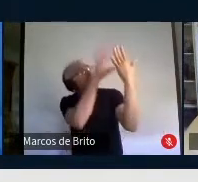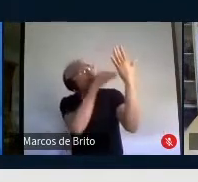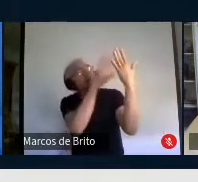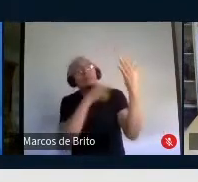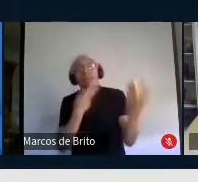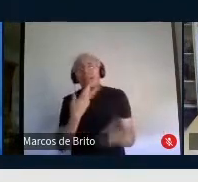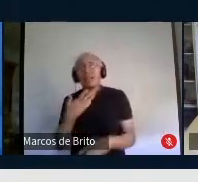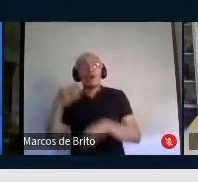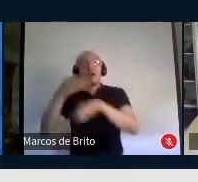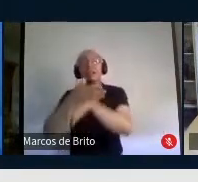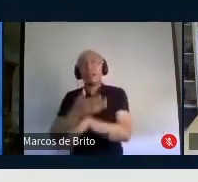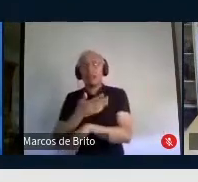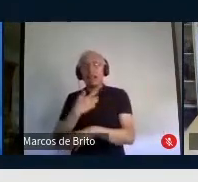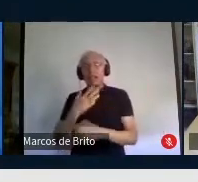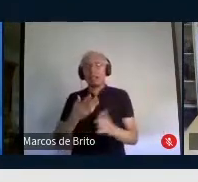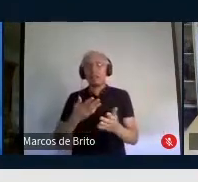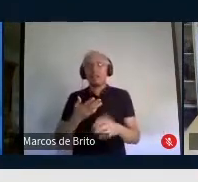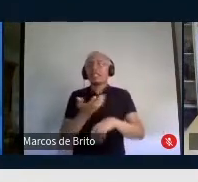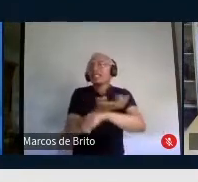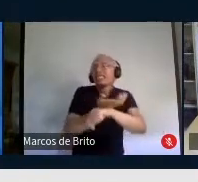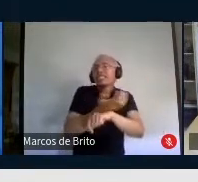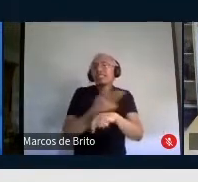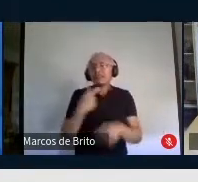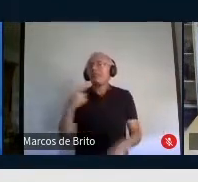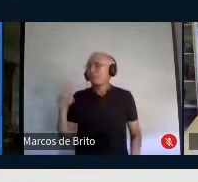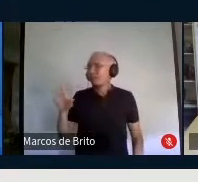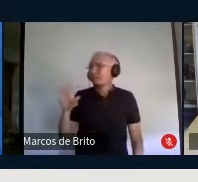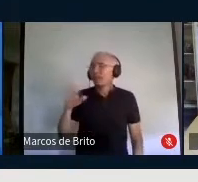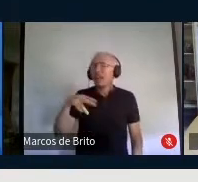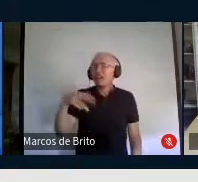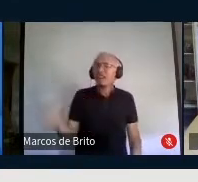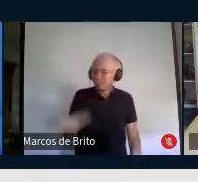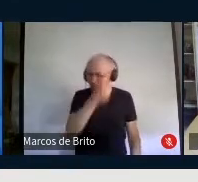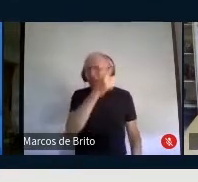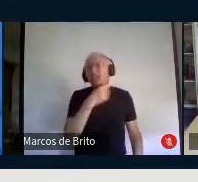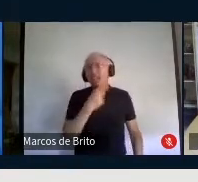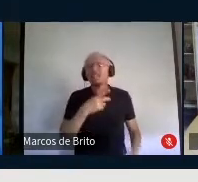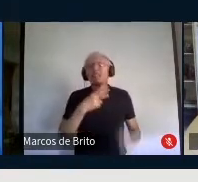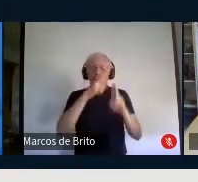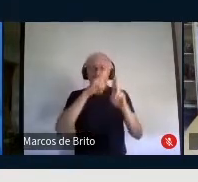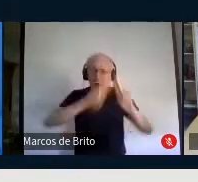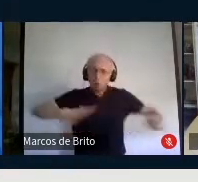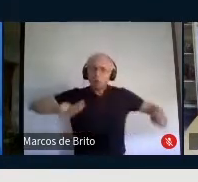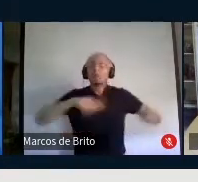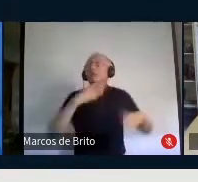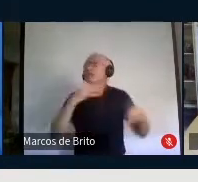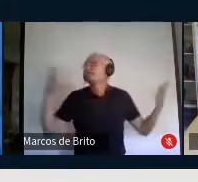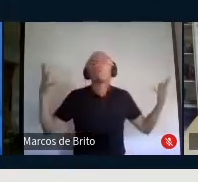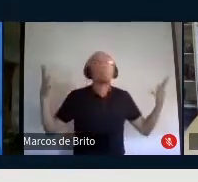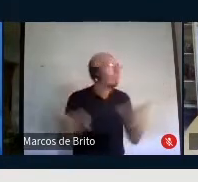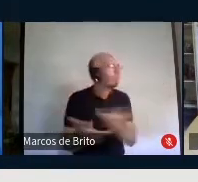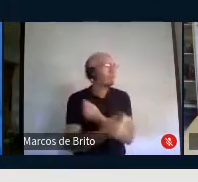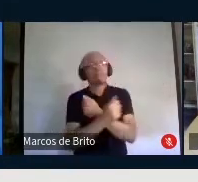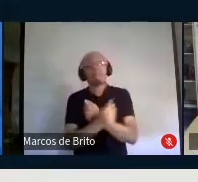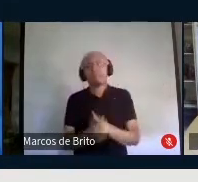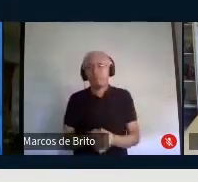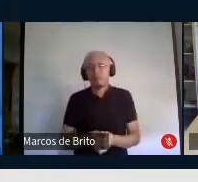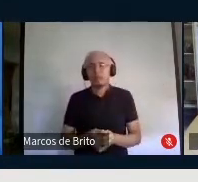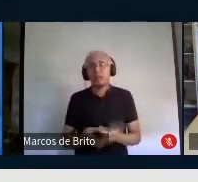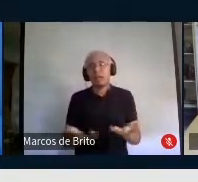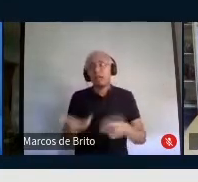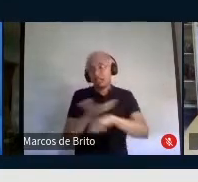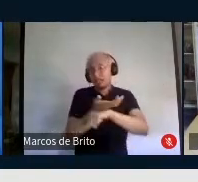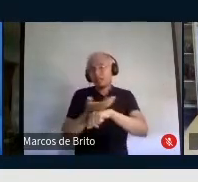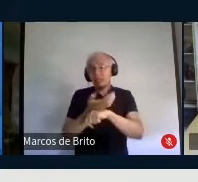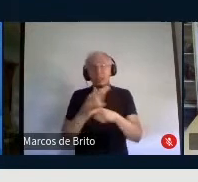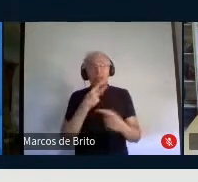matriculei numa disciplina na UFSC, Nara, vai fazer essa disciplina, é maravilhosa, foi maravilhosa a disciplina, professor Carlos, e foi onde eu pude